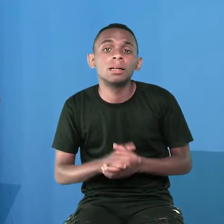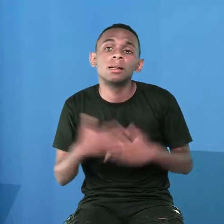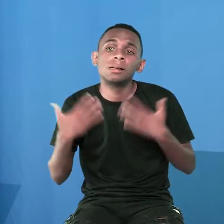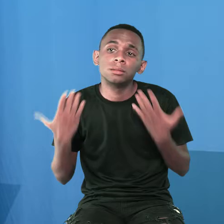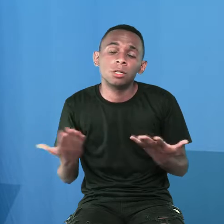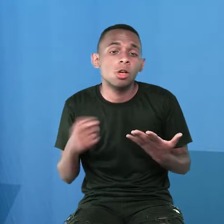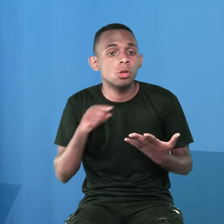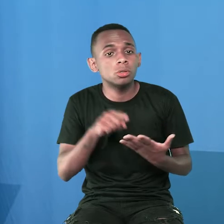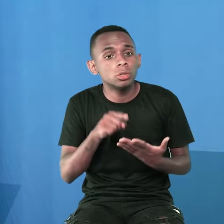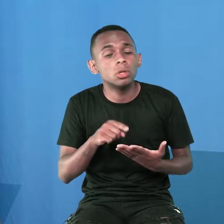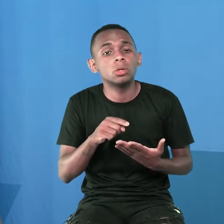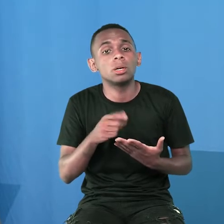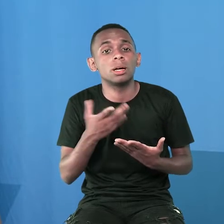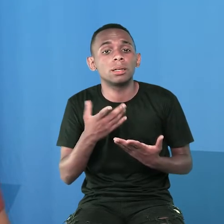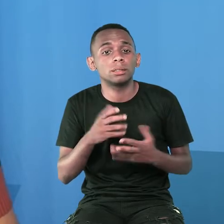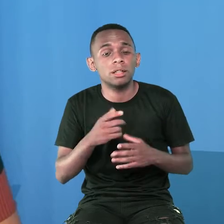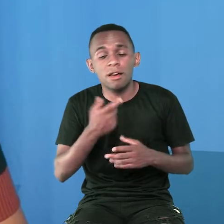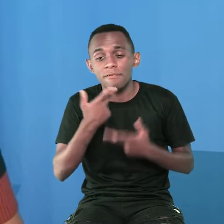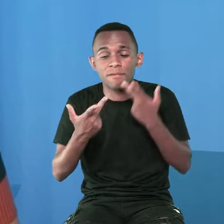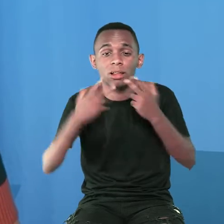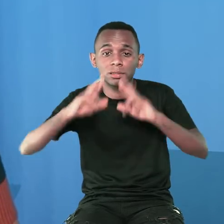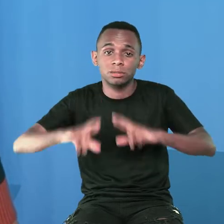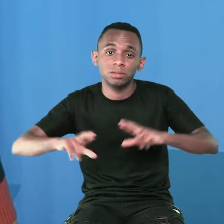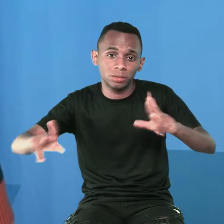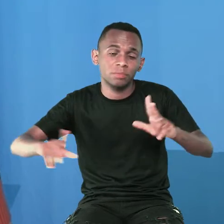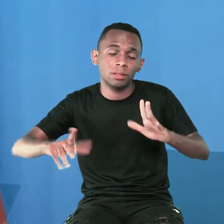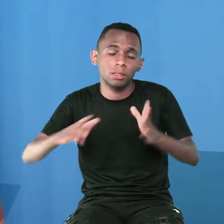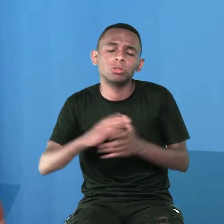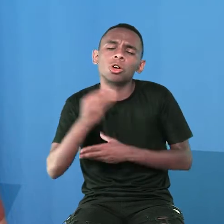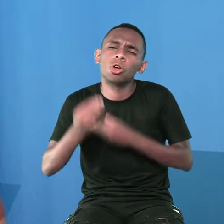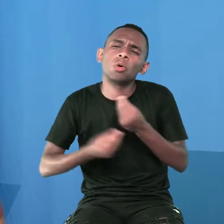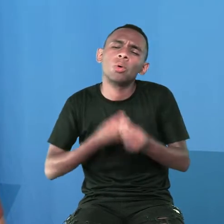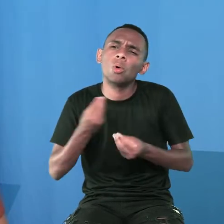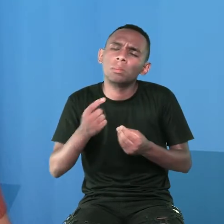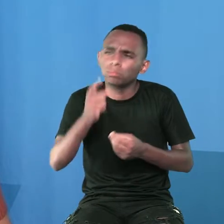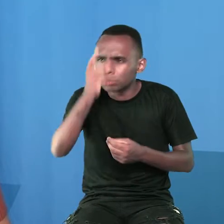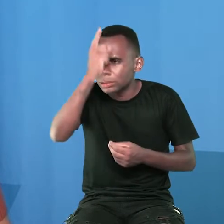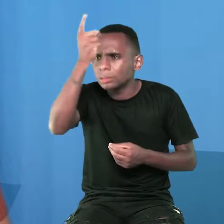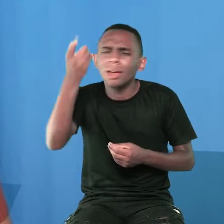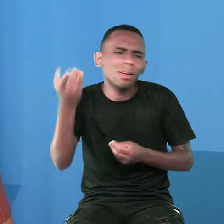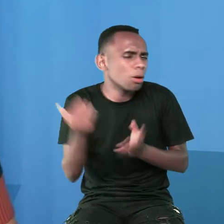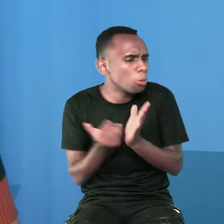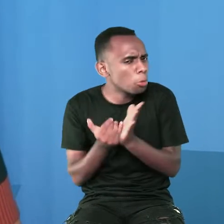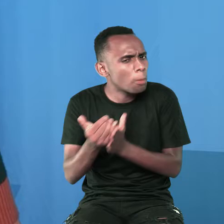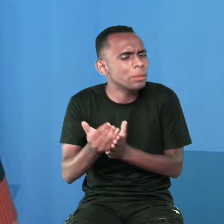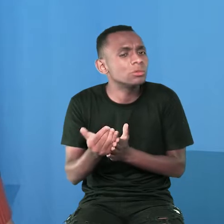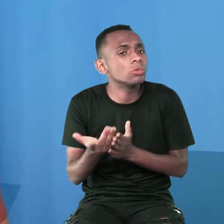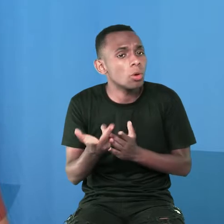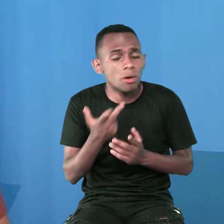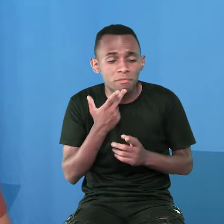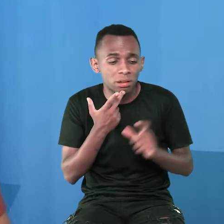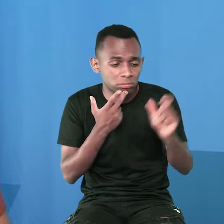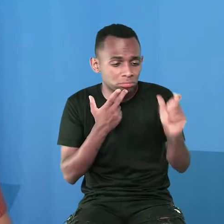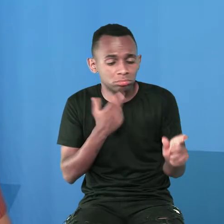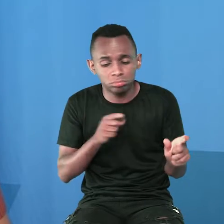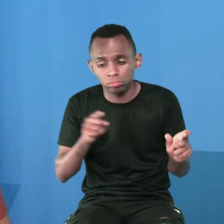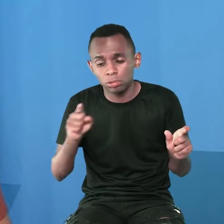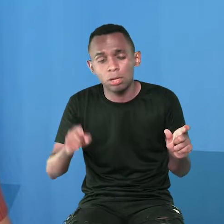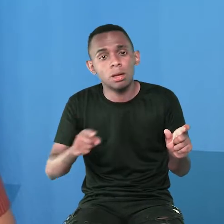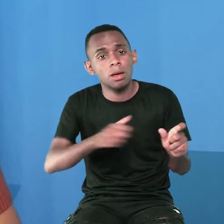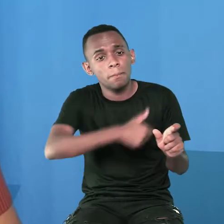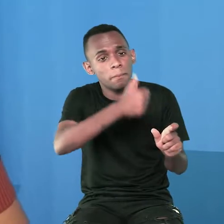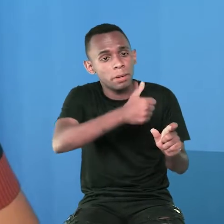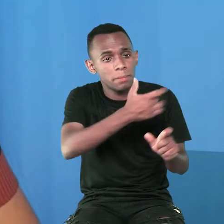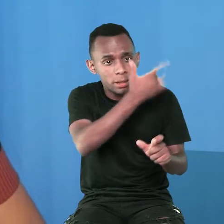estão assim em terceira pessoa, né? Eu queria saber como que surgiu essa sua ideia de colocar em